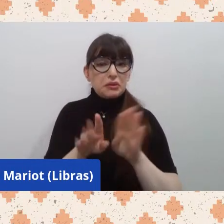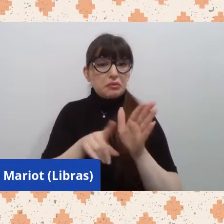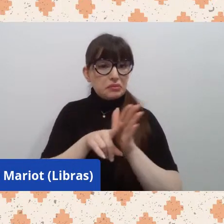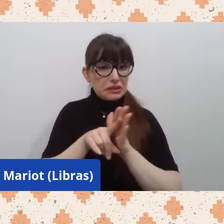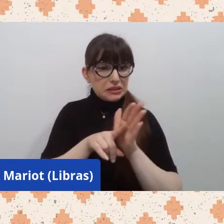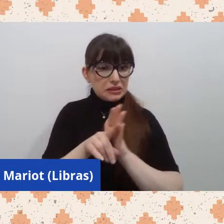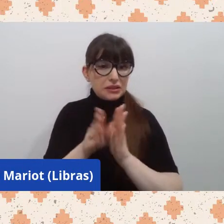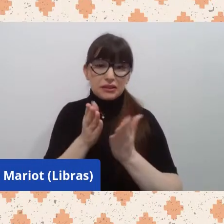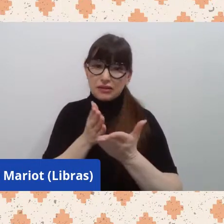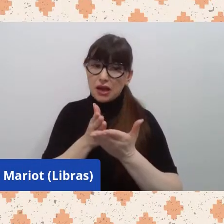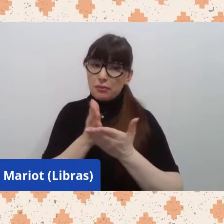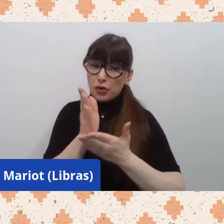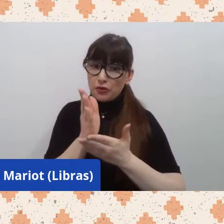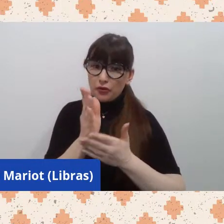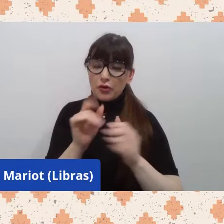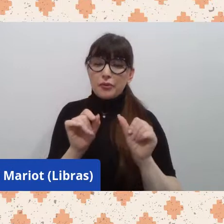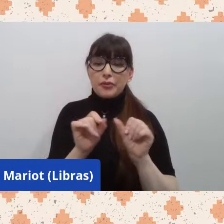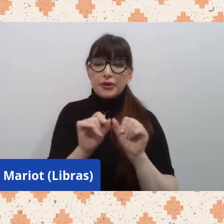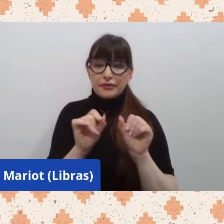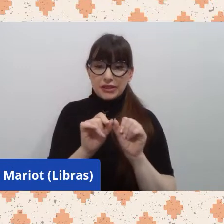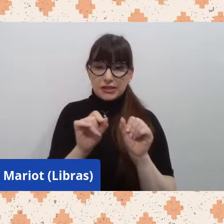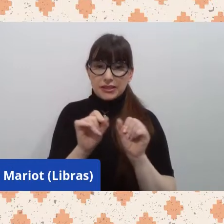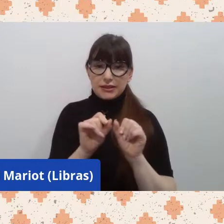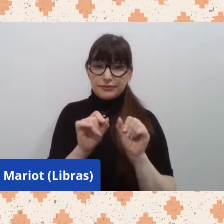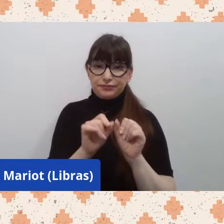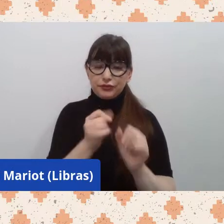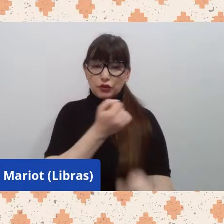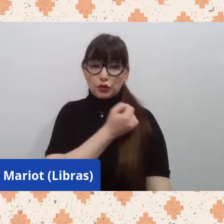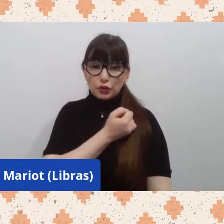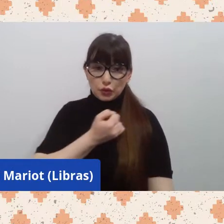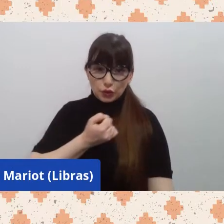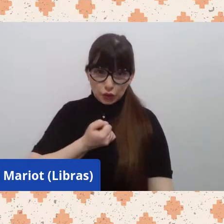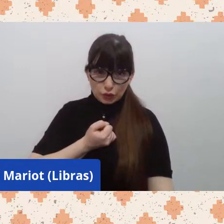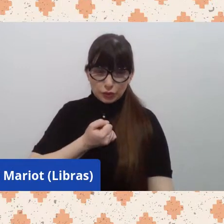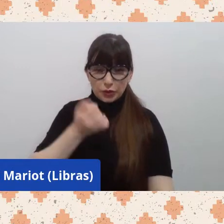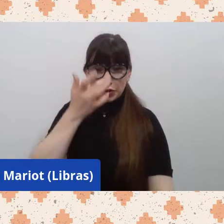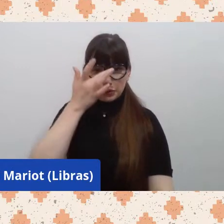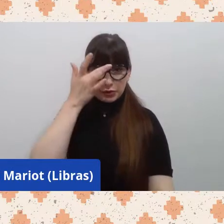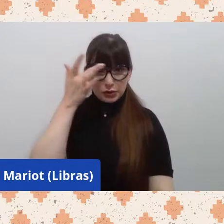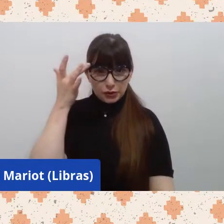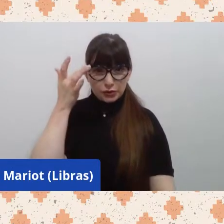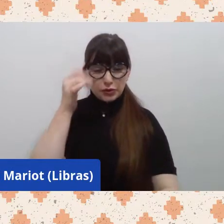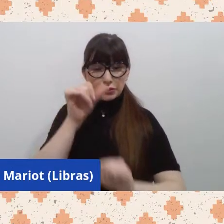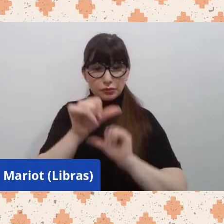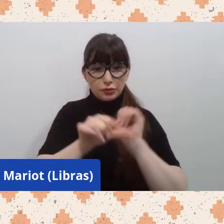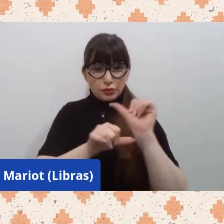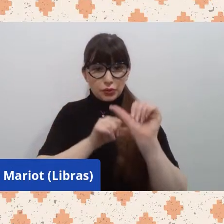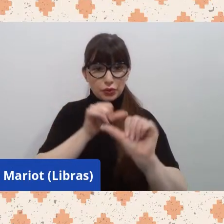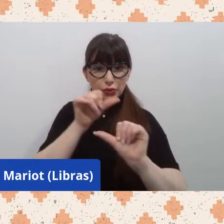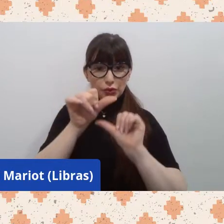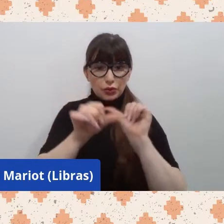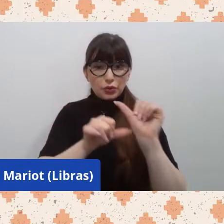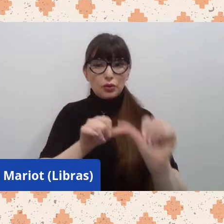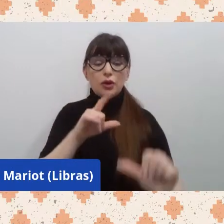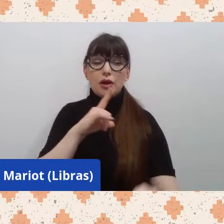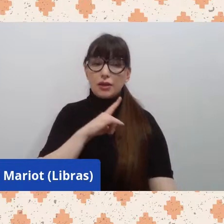aprovadas para serem realizadas com um número X de pessoas, foram alteradas e levaram à